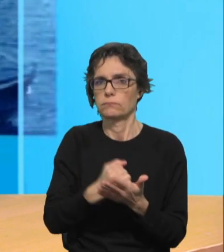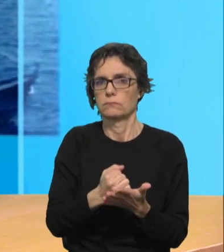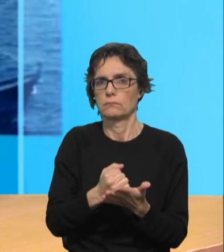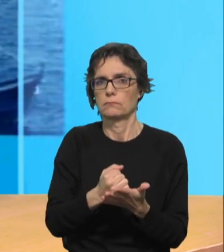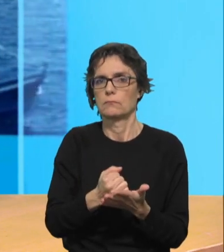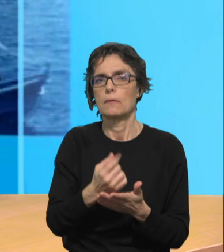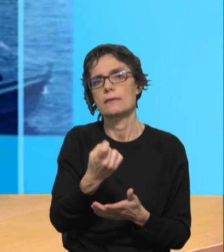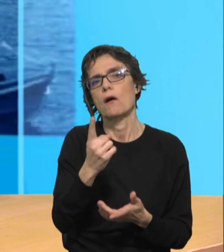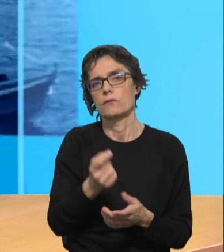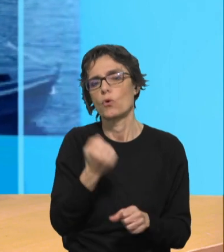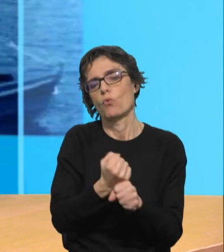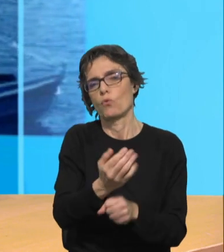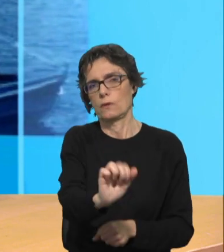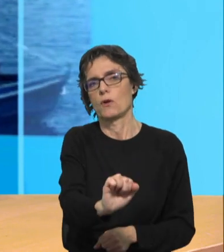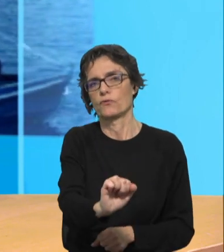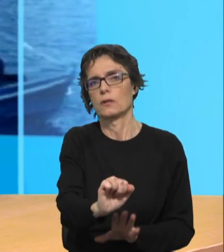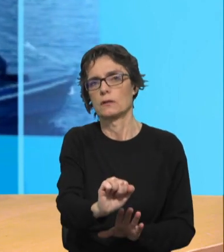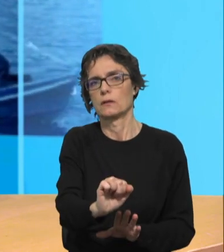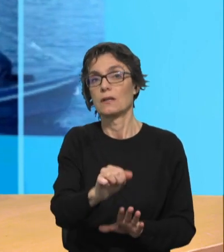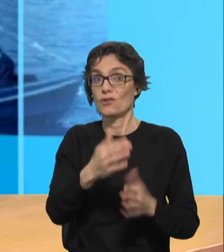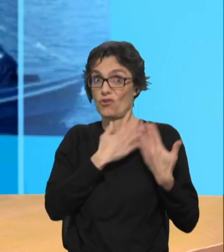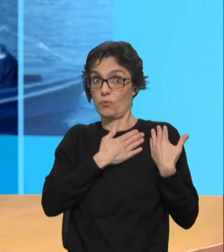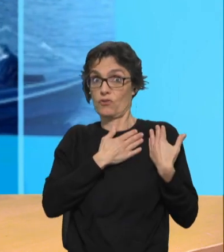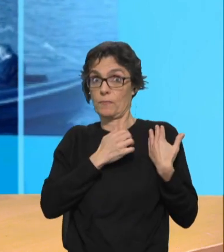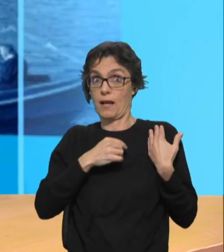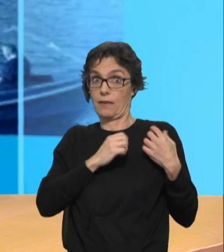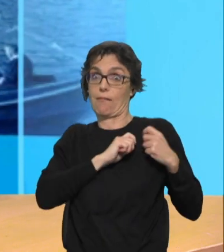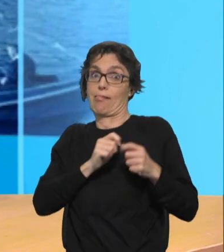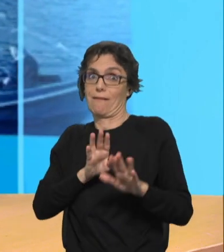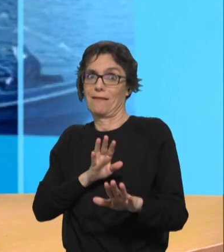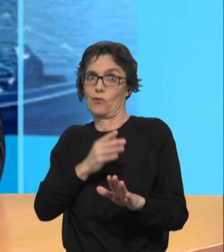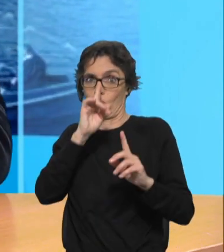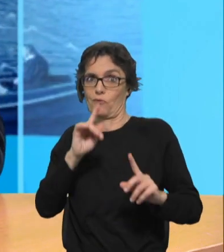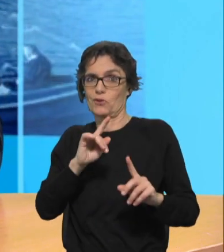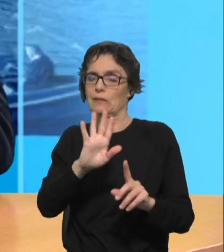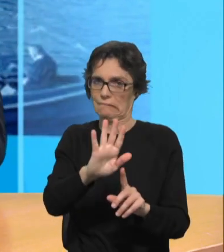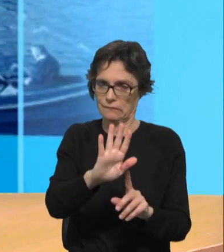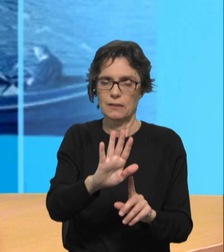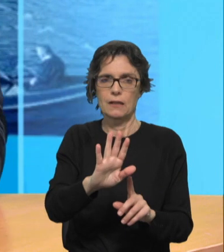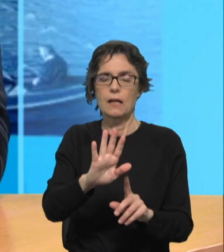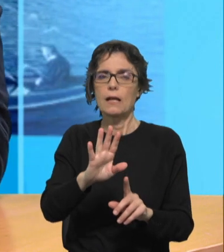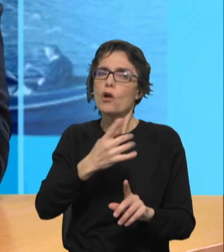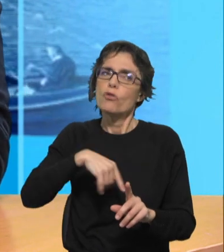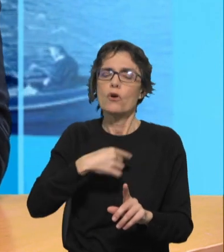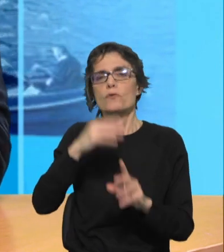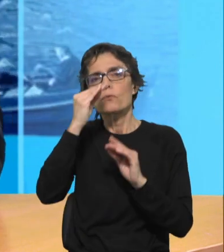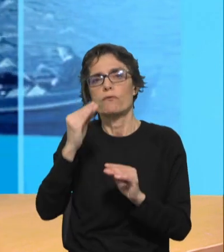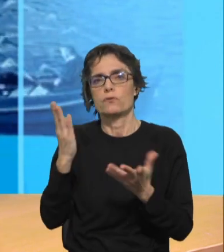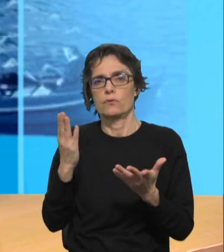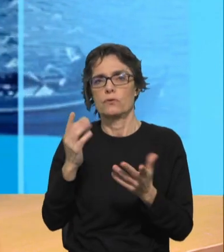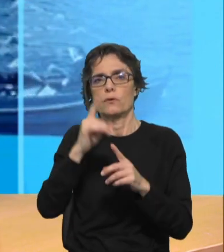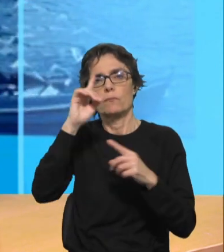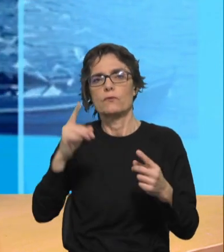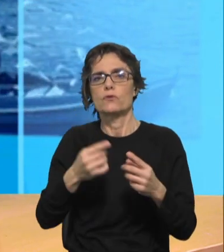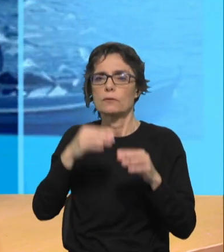Sempre. Isso não é para responsabilizar os professores. Não, mas vem muito do seu trabalho. Sem dúvida. Claro que o professor apresenta as